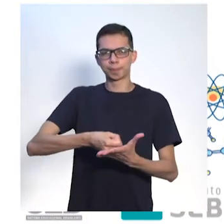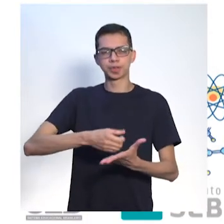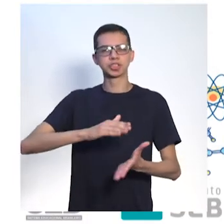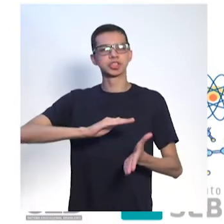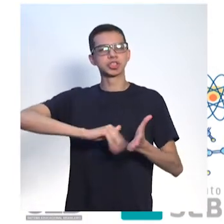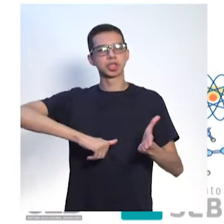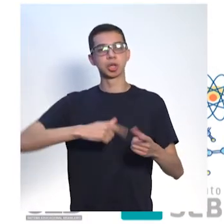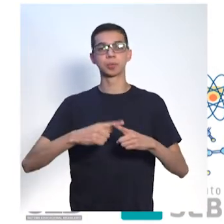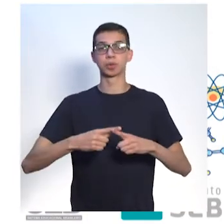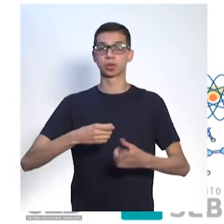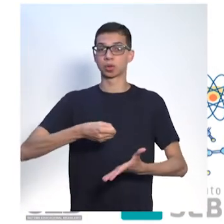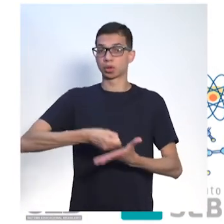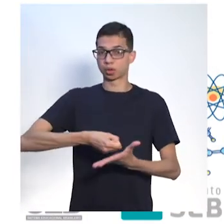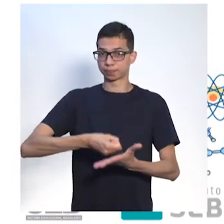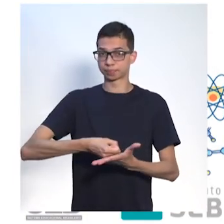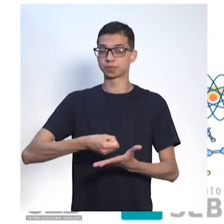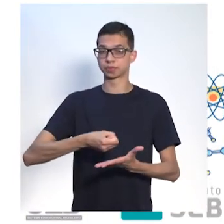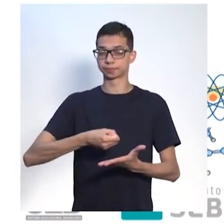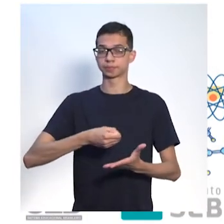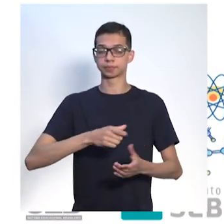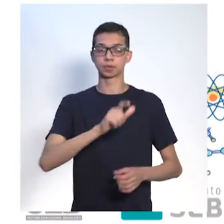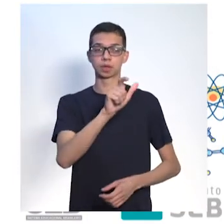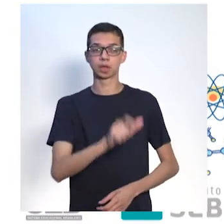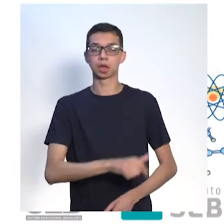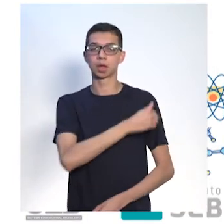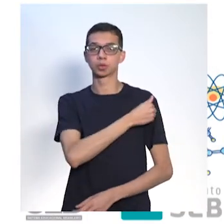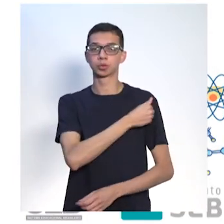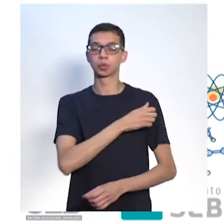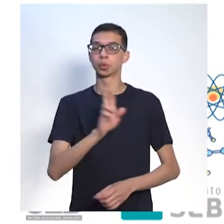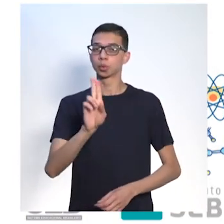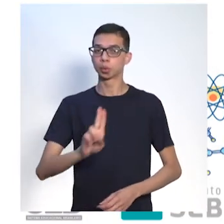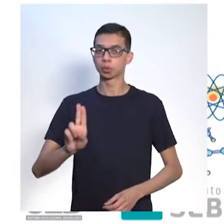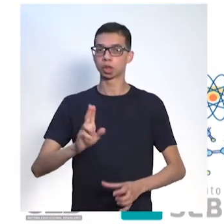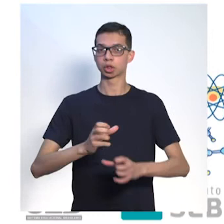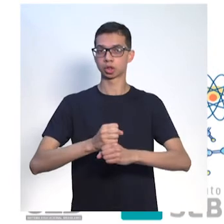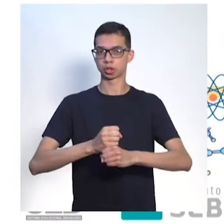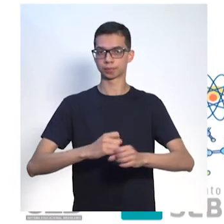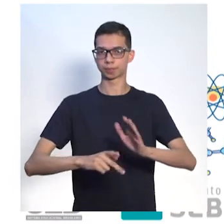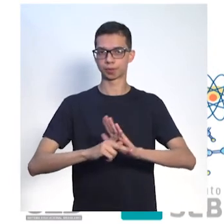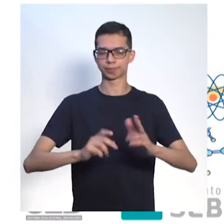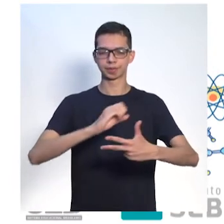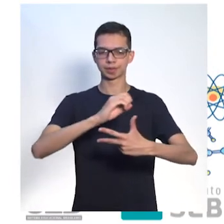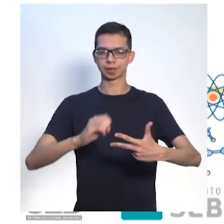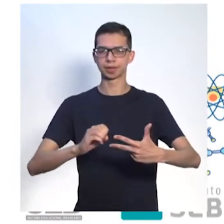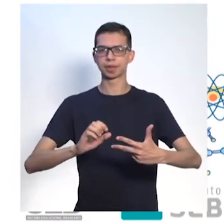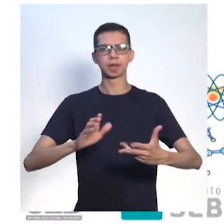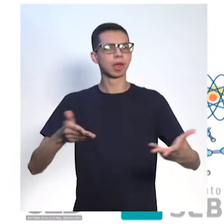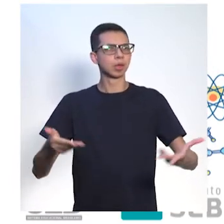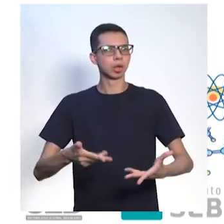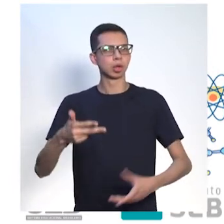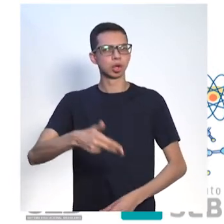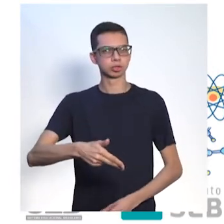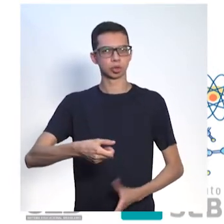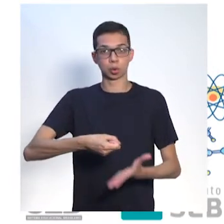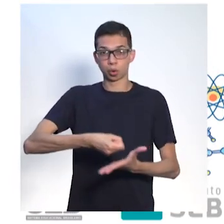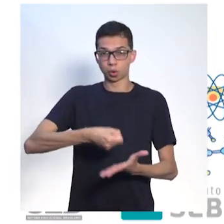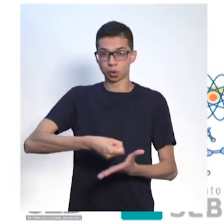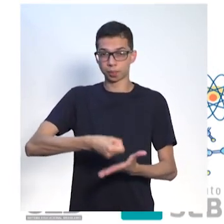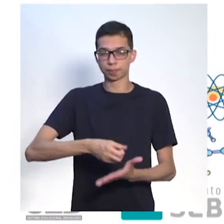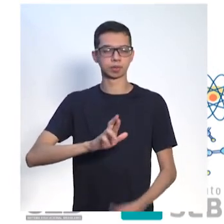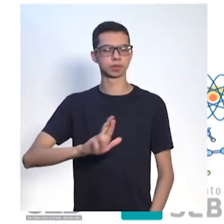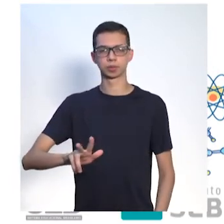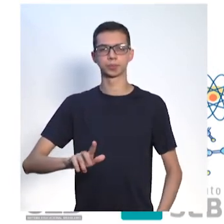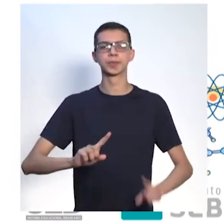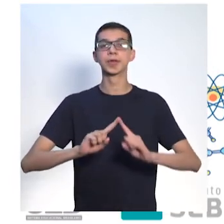na obrigatoriedade, o aluno usar a nota. E eles cortaram, não é mais obrigado. Só que o que significa